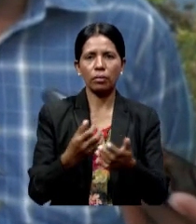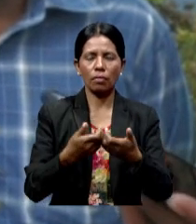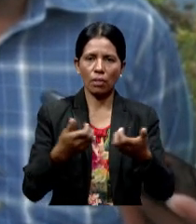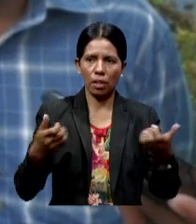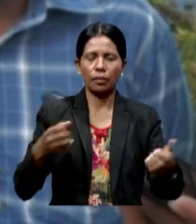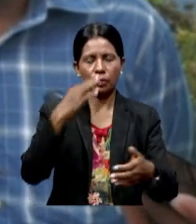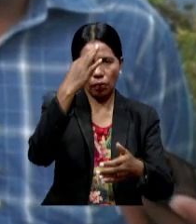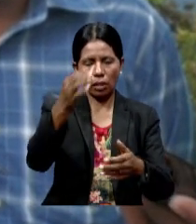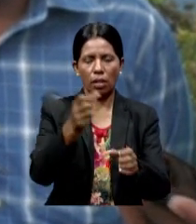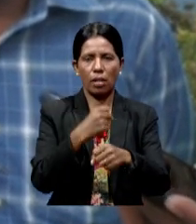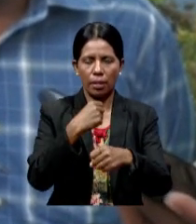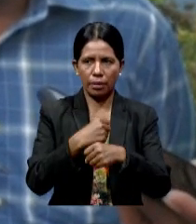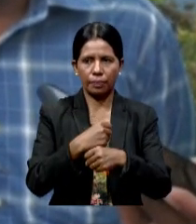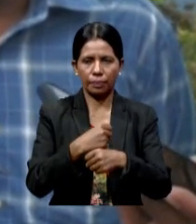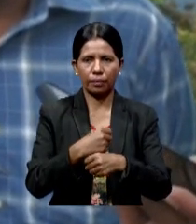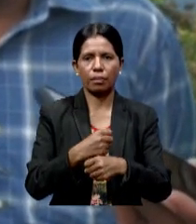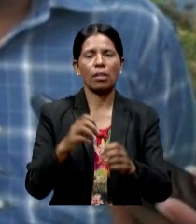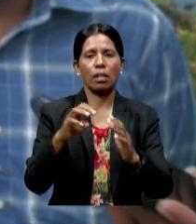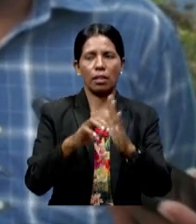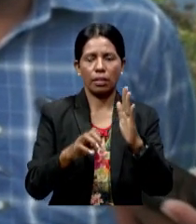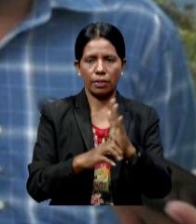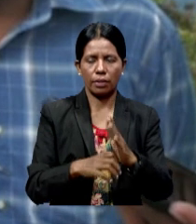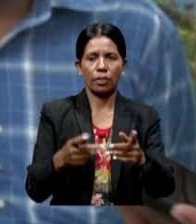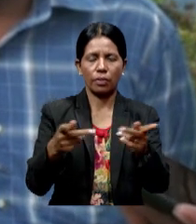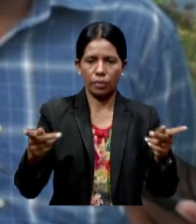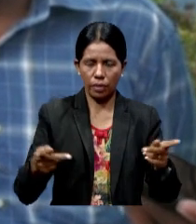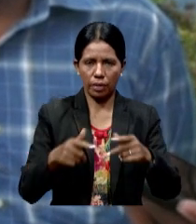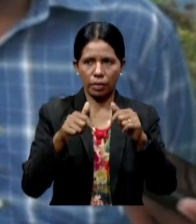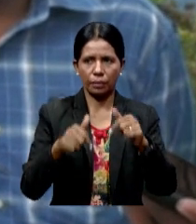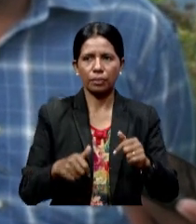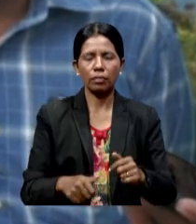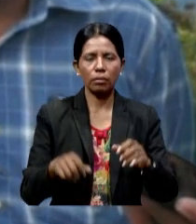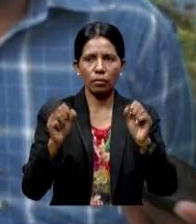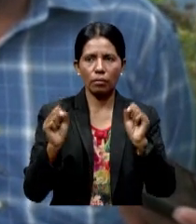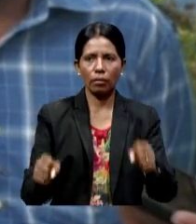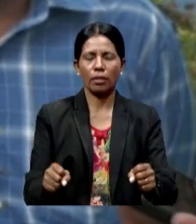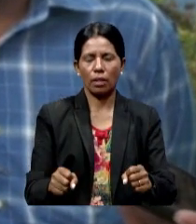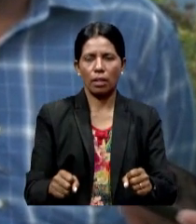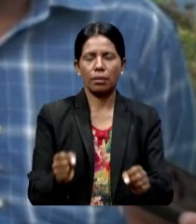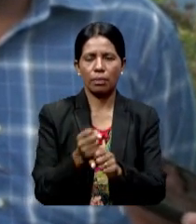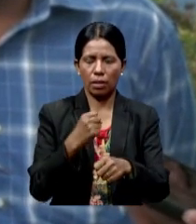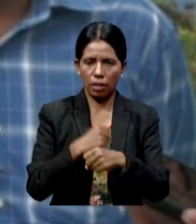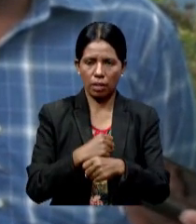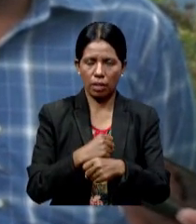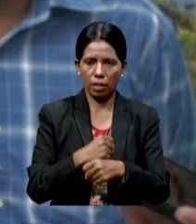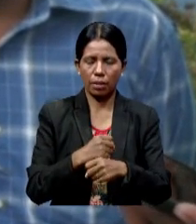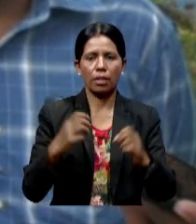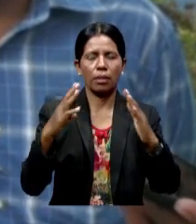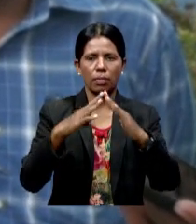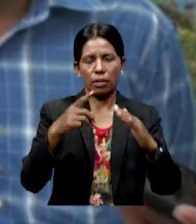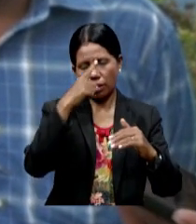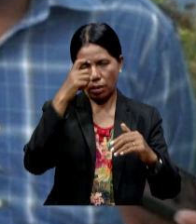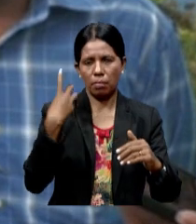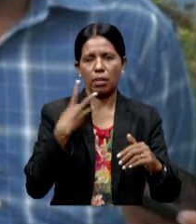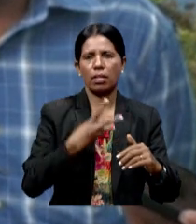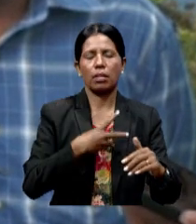futuro halo construção se estudo recomenda que ta rai ida ne merece duni halo construção a subestação ia ne tamba ita ne